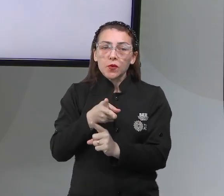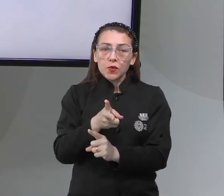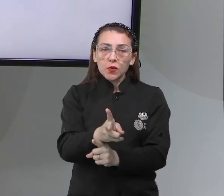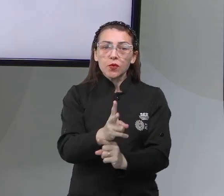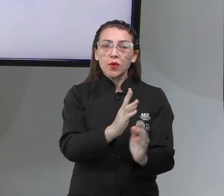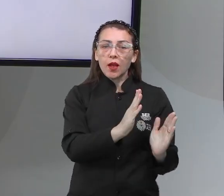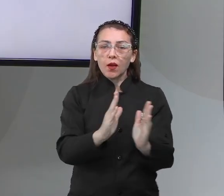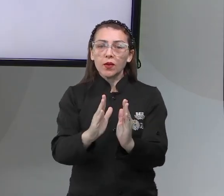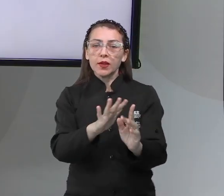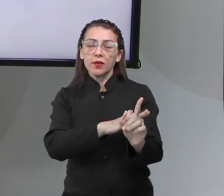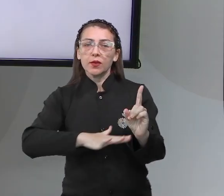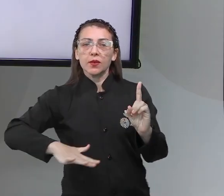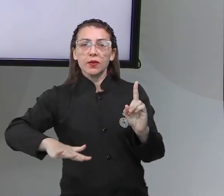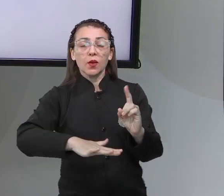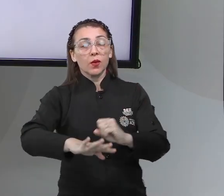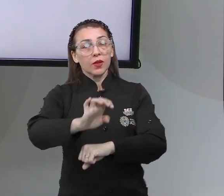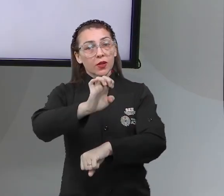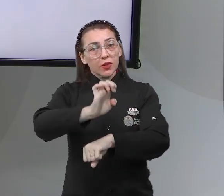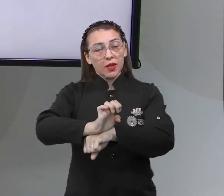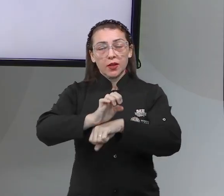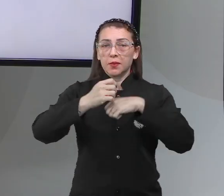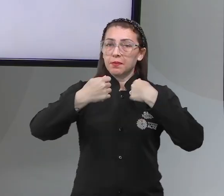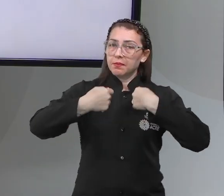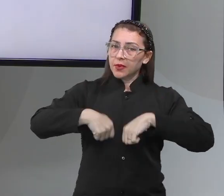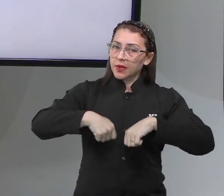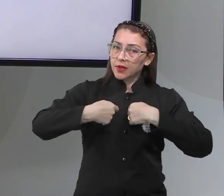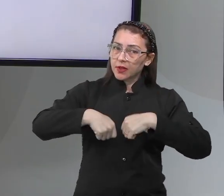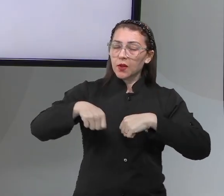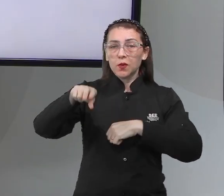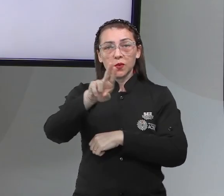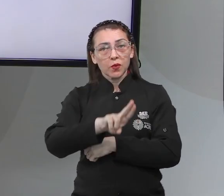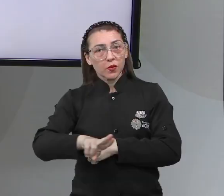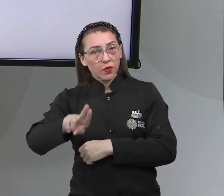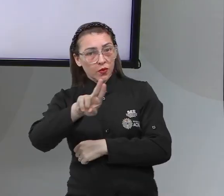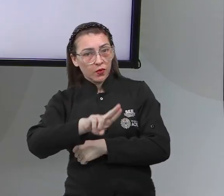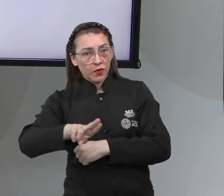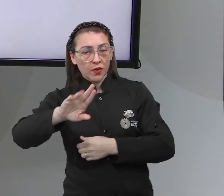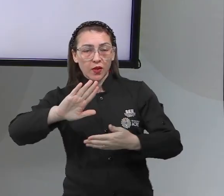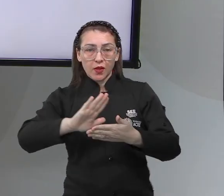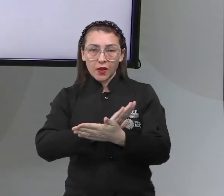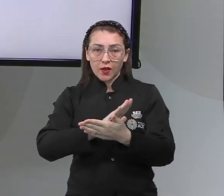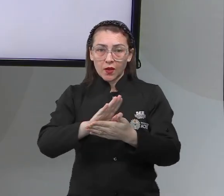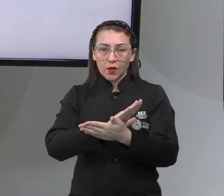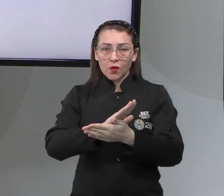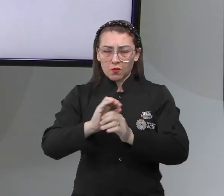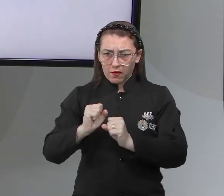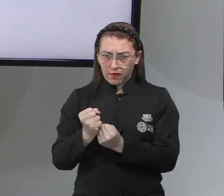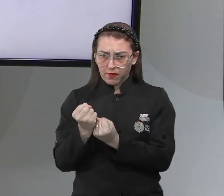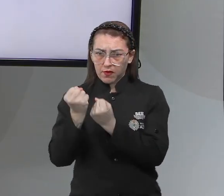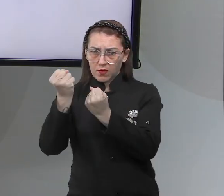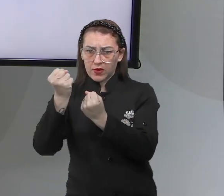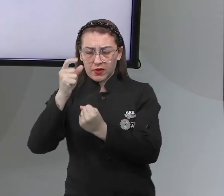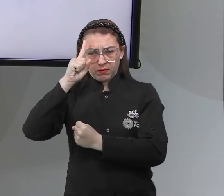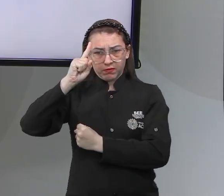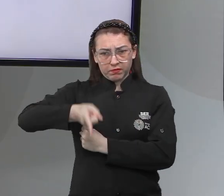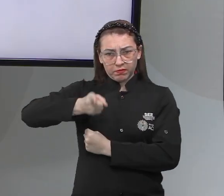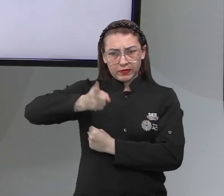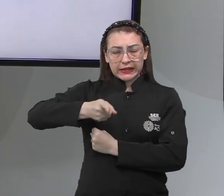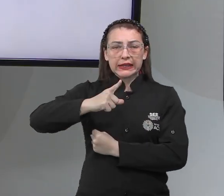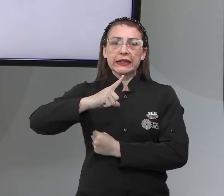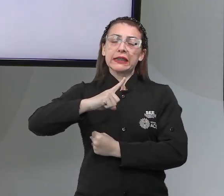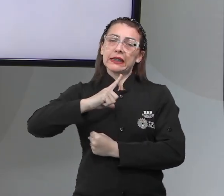ordem social, o Estado ele precisa utilizar de um certo poder. O Estado ele tem o